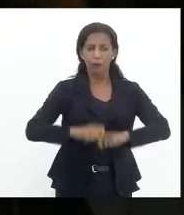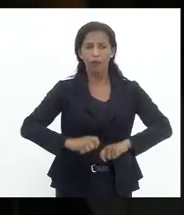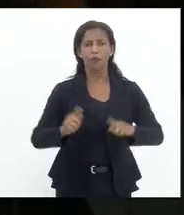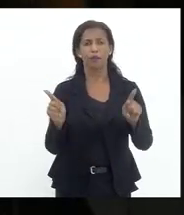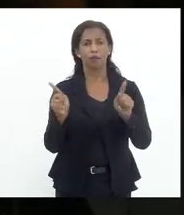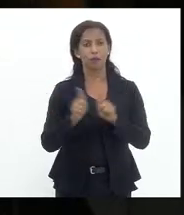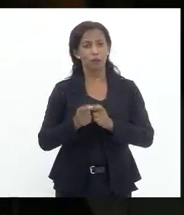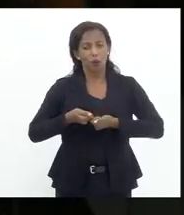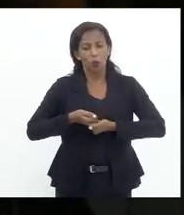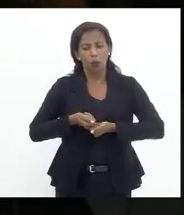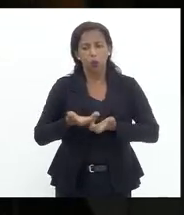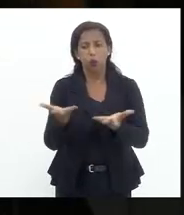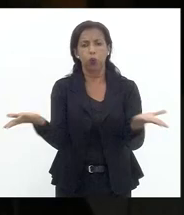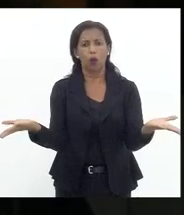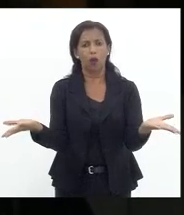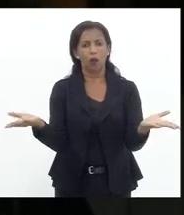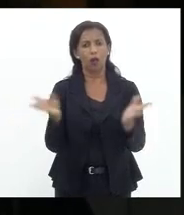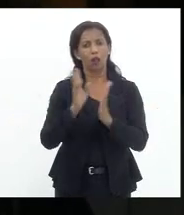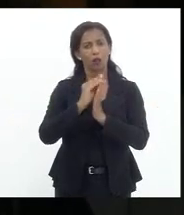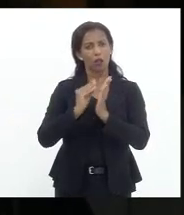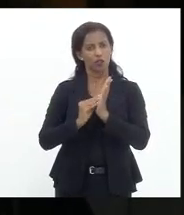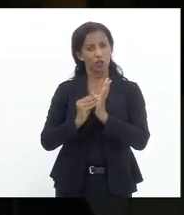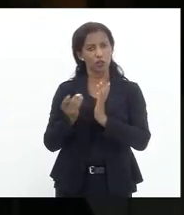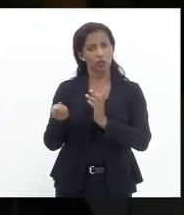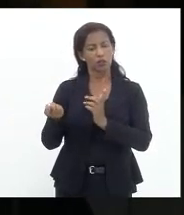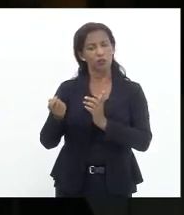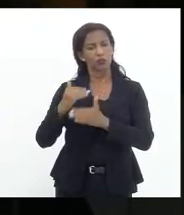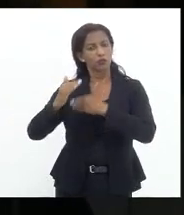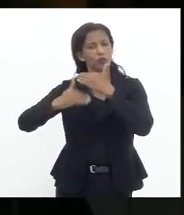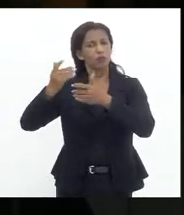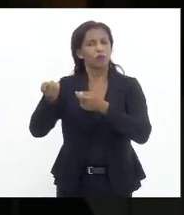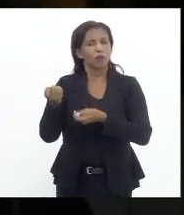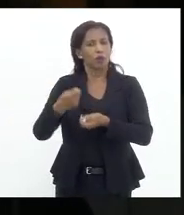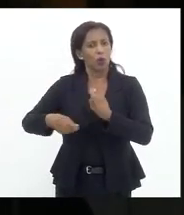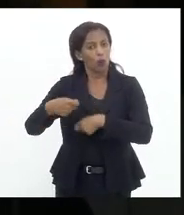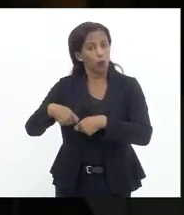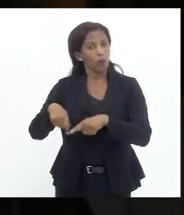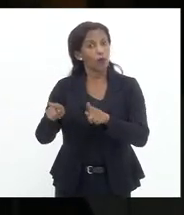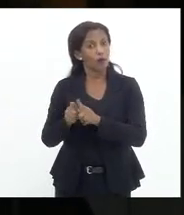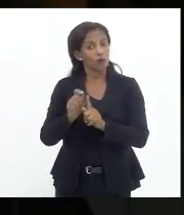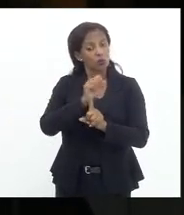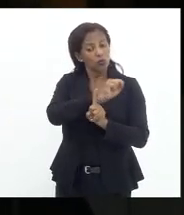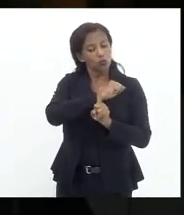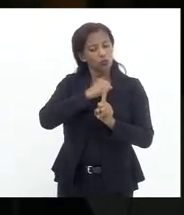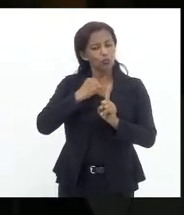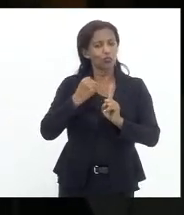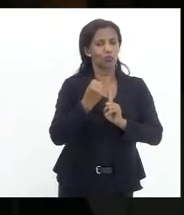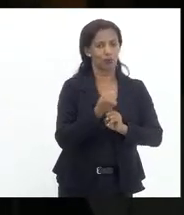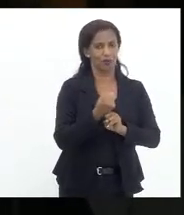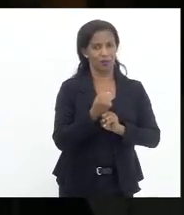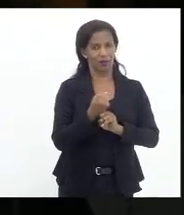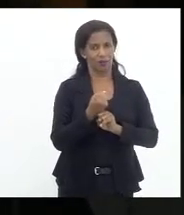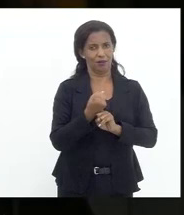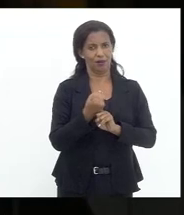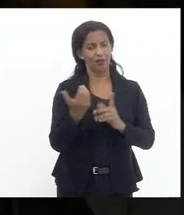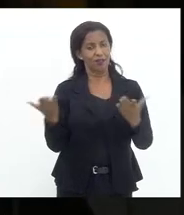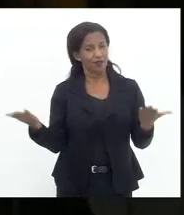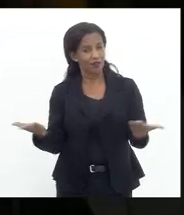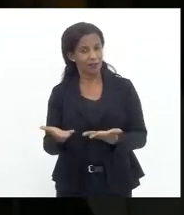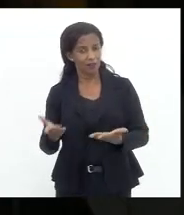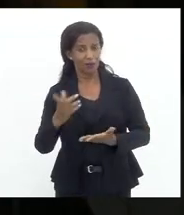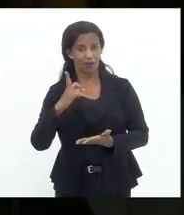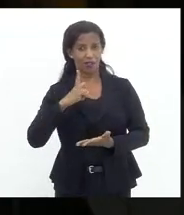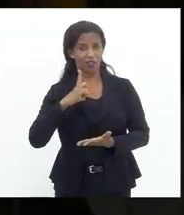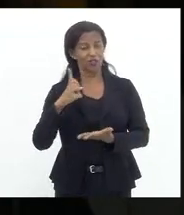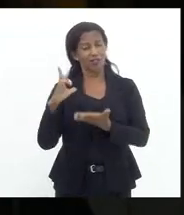Rubens, distribuí-las, que é a agenda do desenvolvimento econômico e social. E neste caso aqui, a gente tem